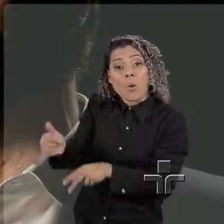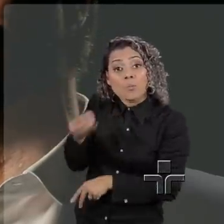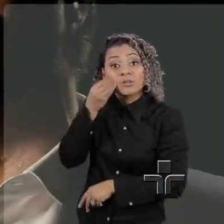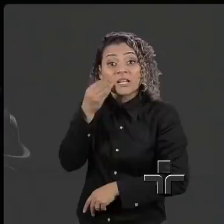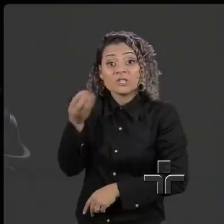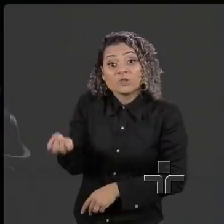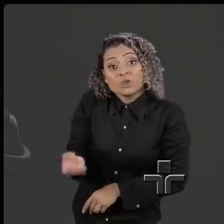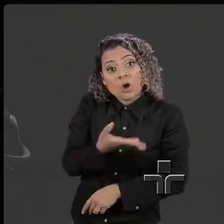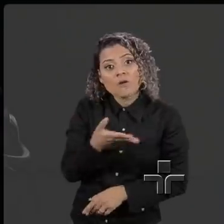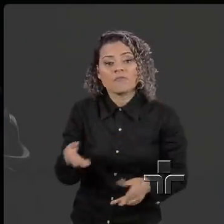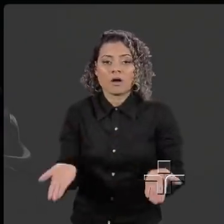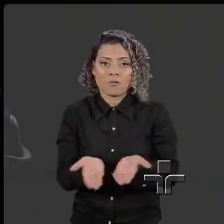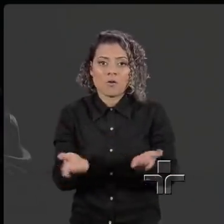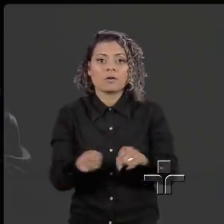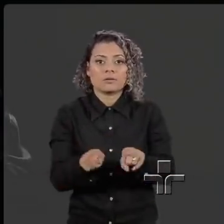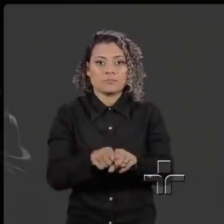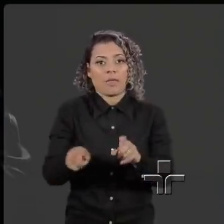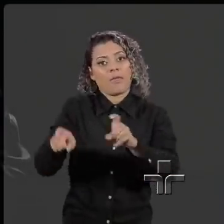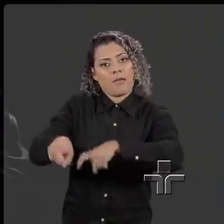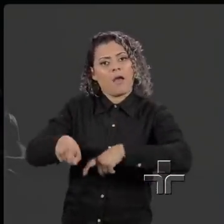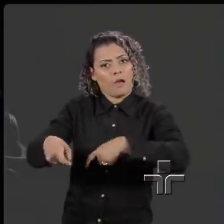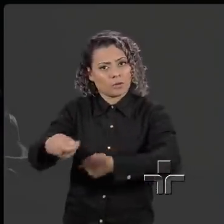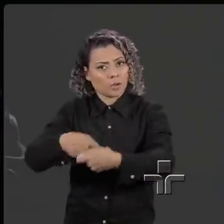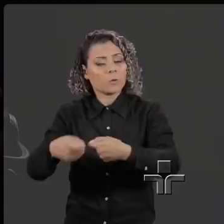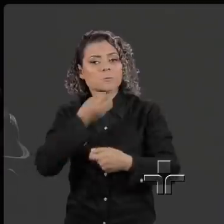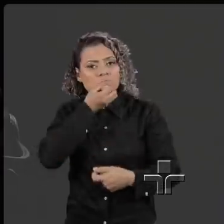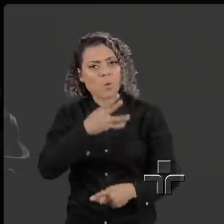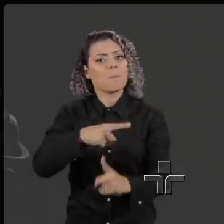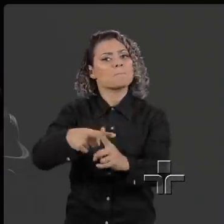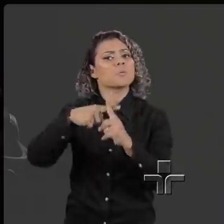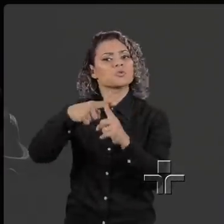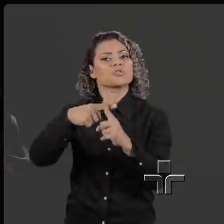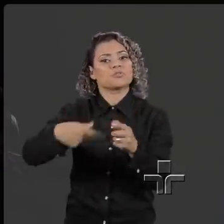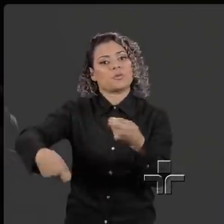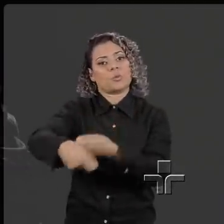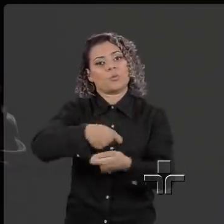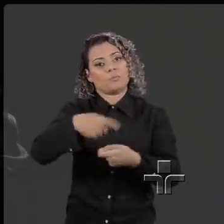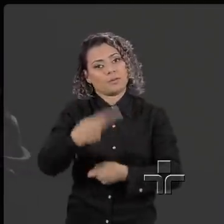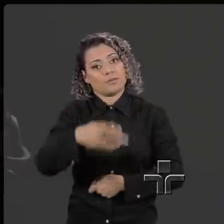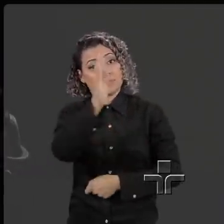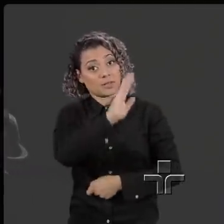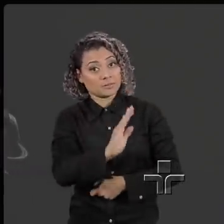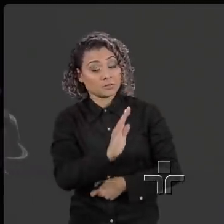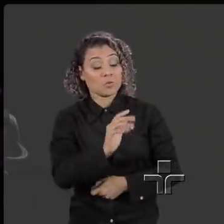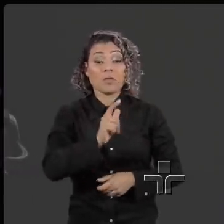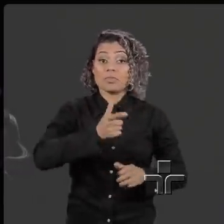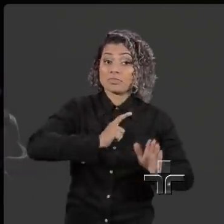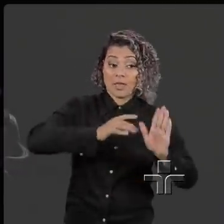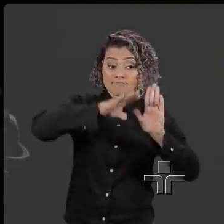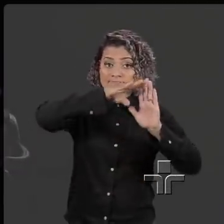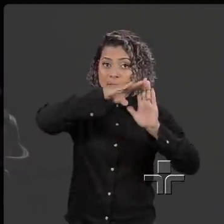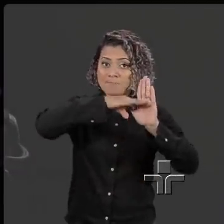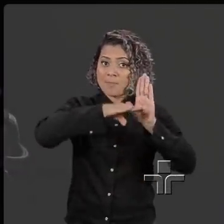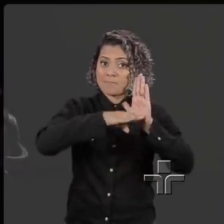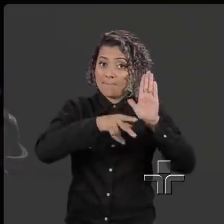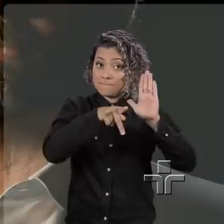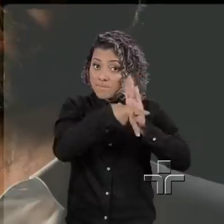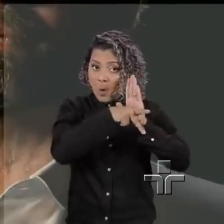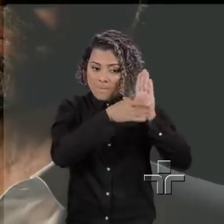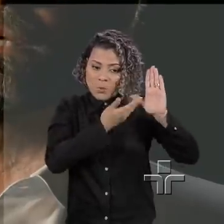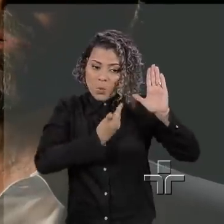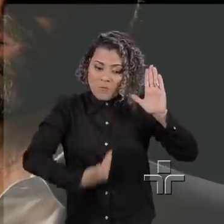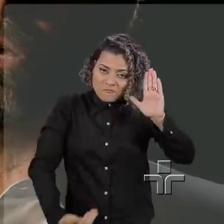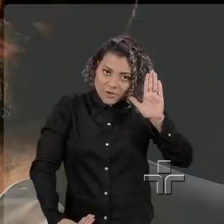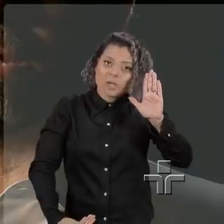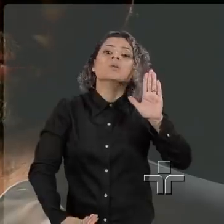para o agronegócio e isso beneficiando positivamente a economia brasileira. A gente segue com uma agenda do ponto de vista governamental, né?